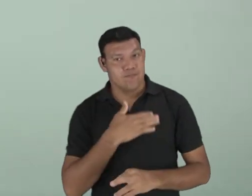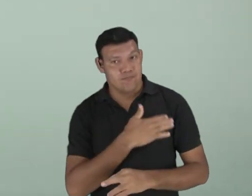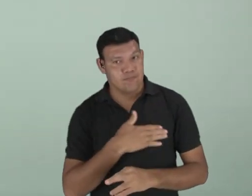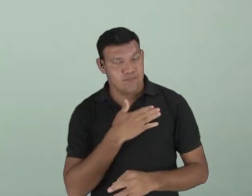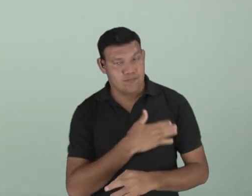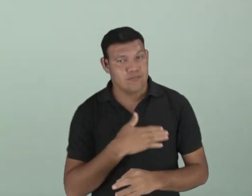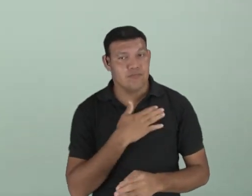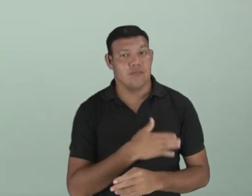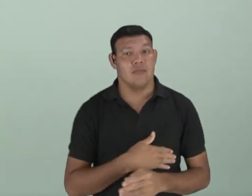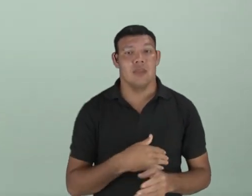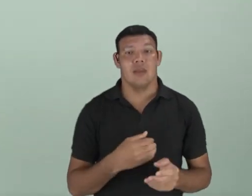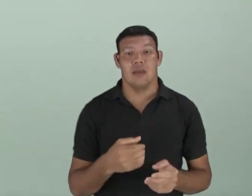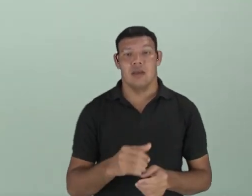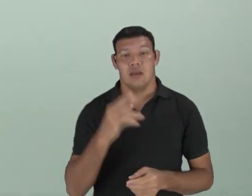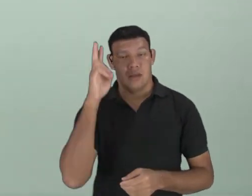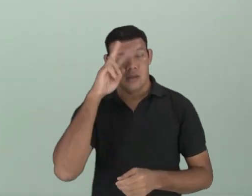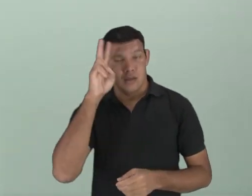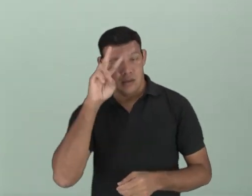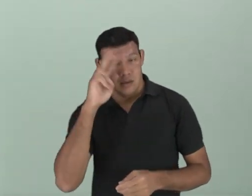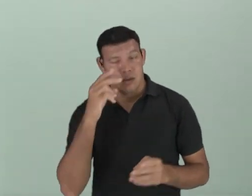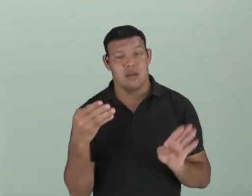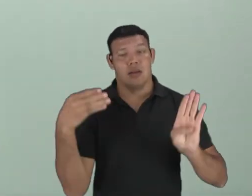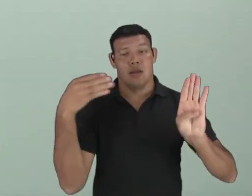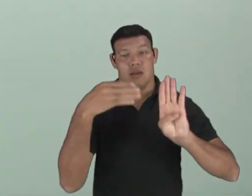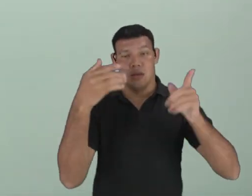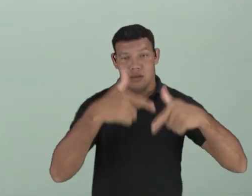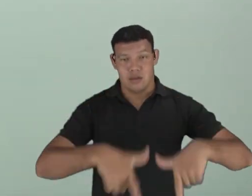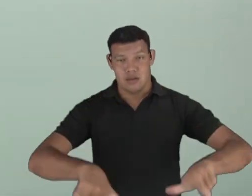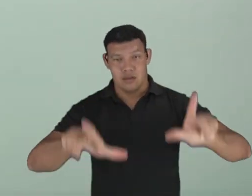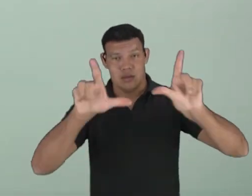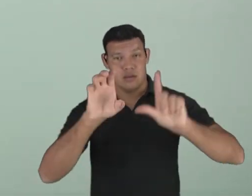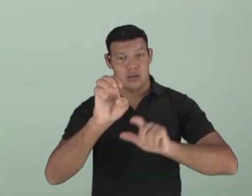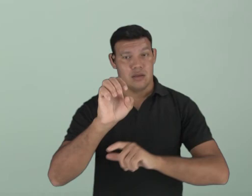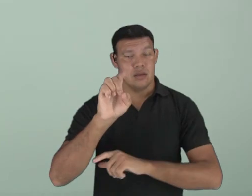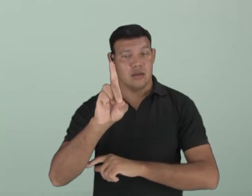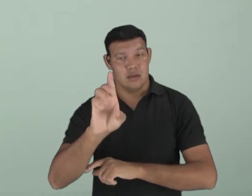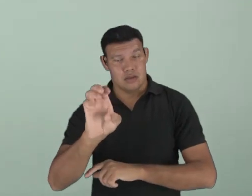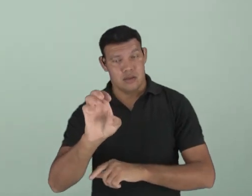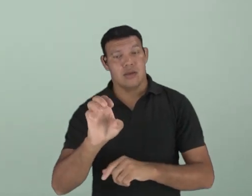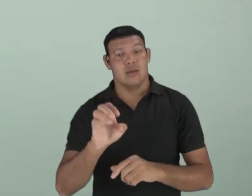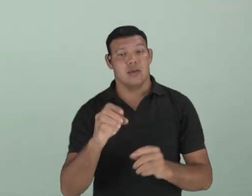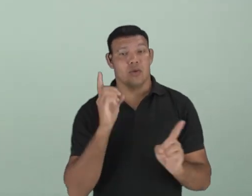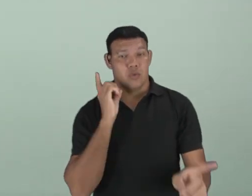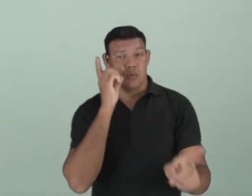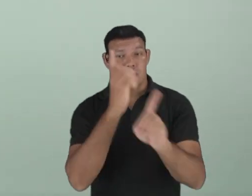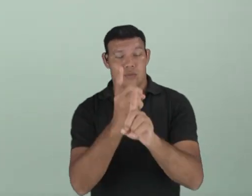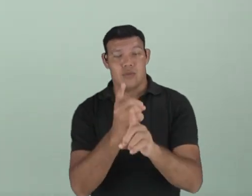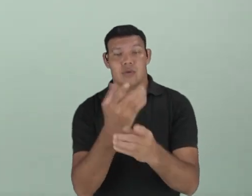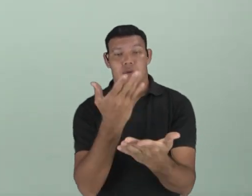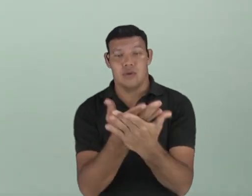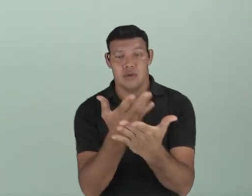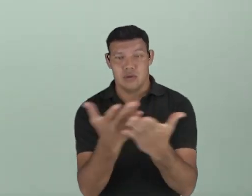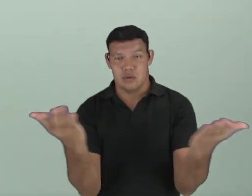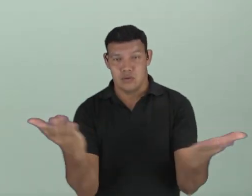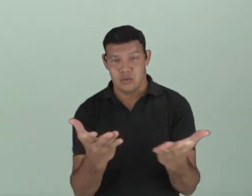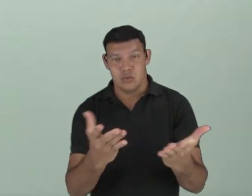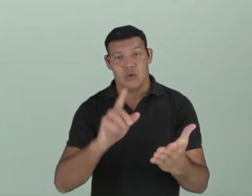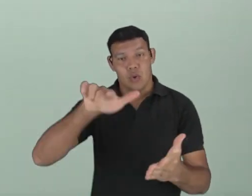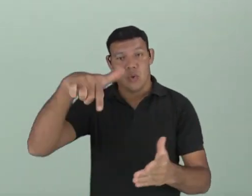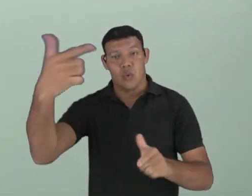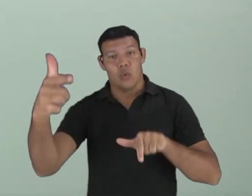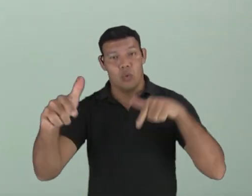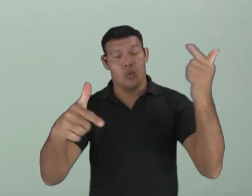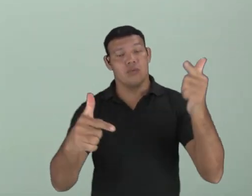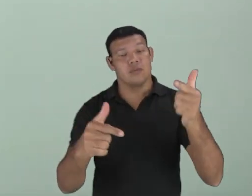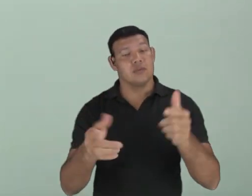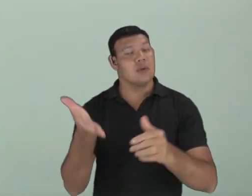tenham gostado da nossa aula. Não esqueçam de acessar a nossa plataforma Edu, lá vocês vão encontrar tanto a nossa aula de hoje como nossas